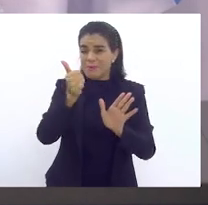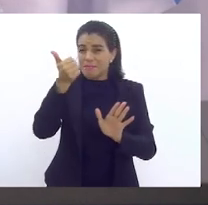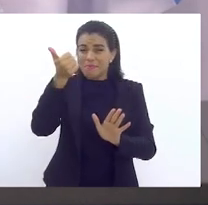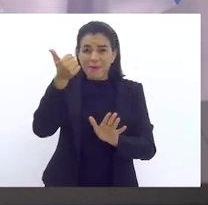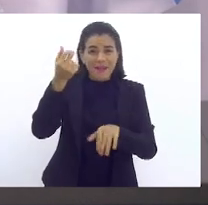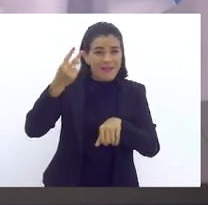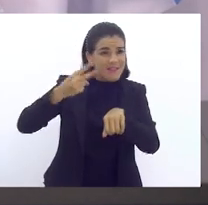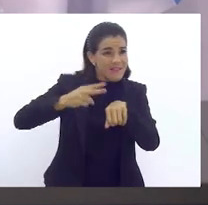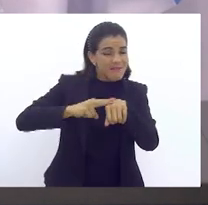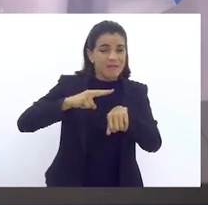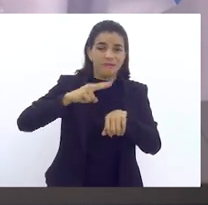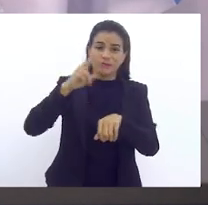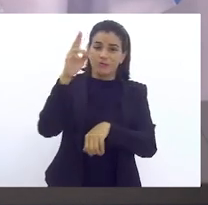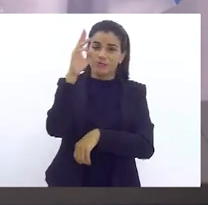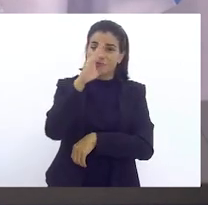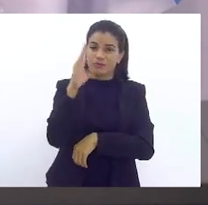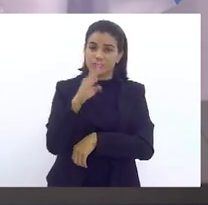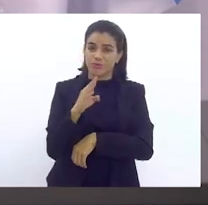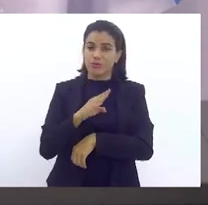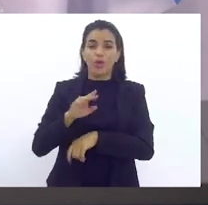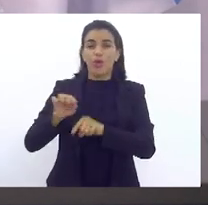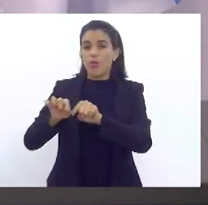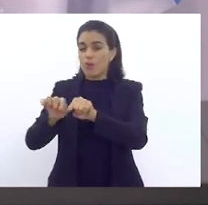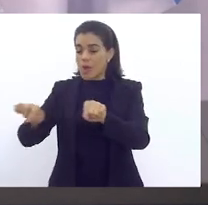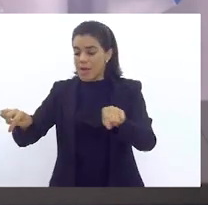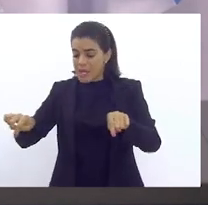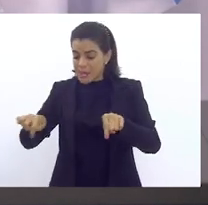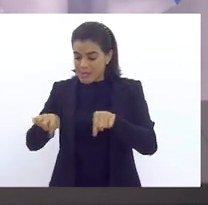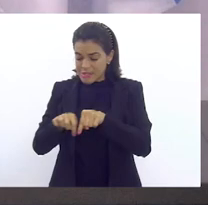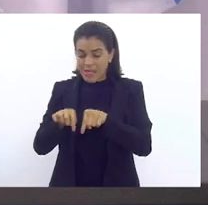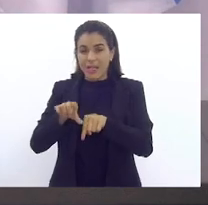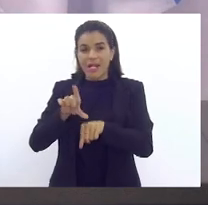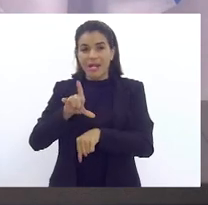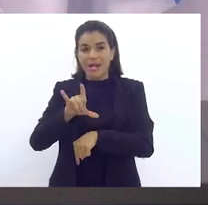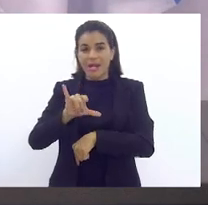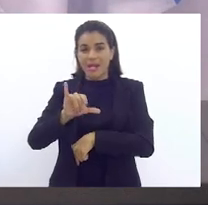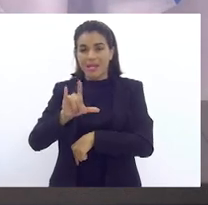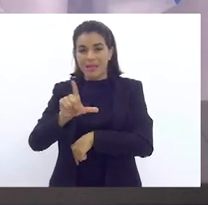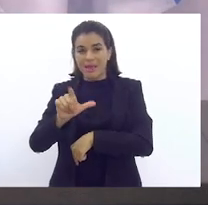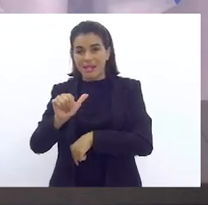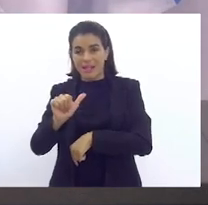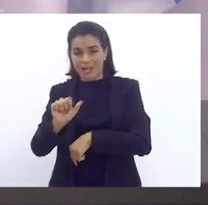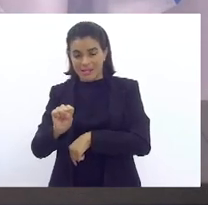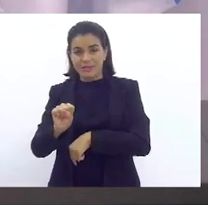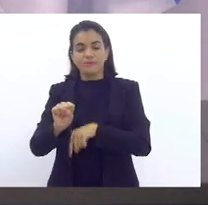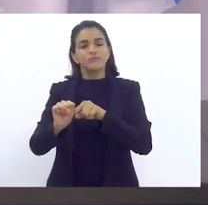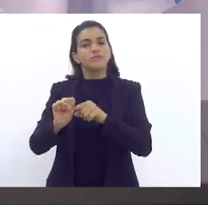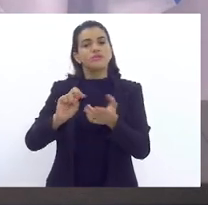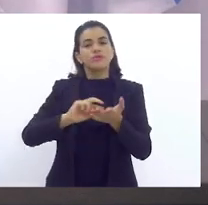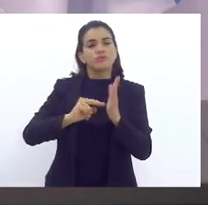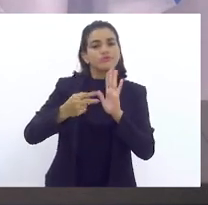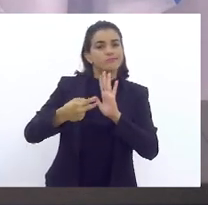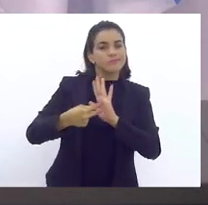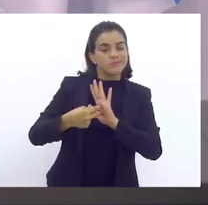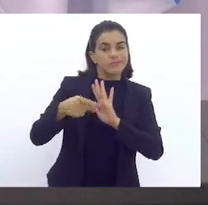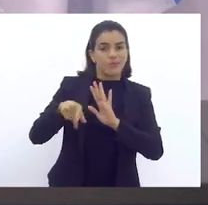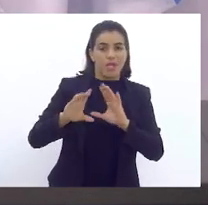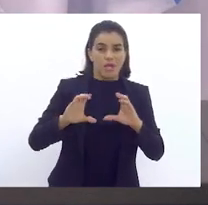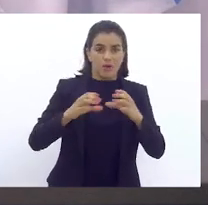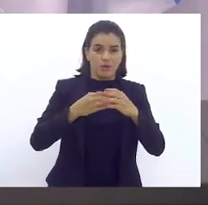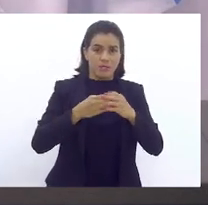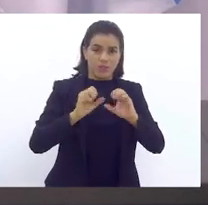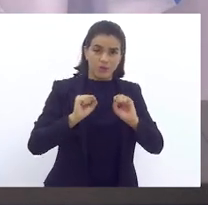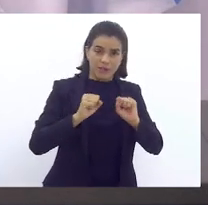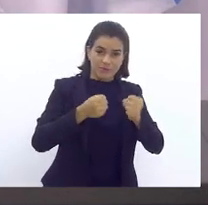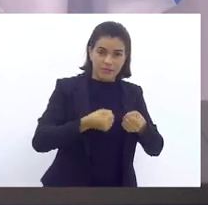no Brasil uma sala lás dentro de uma casa Legislativa Ou seja a comissão de defesa